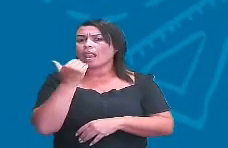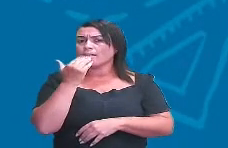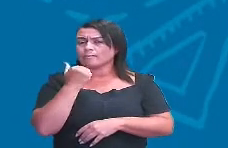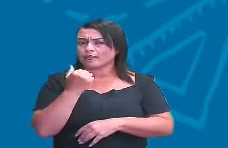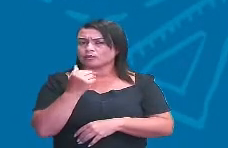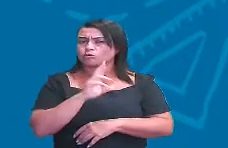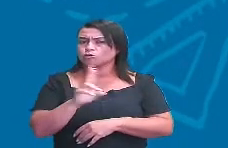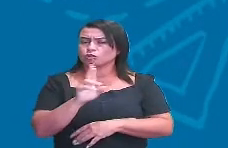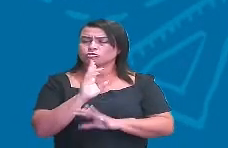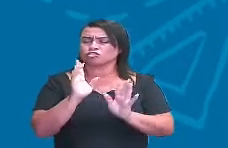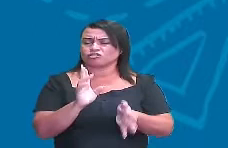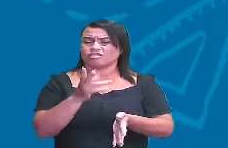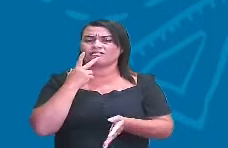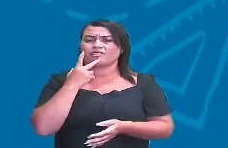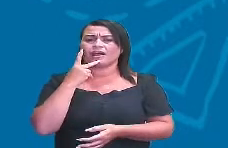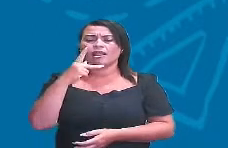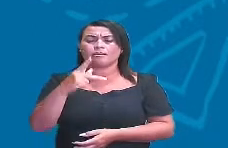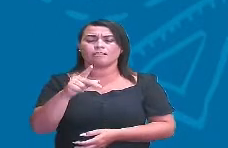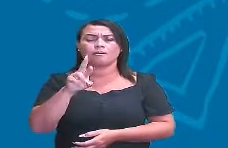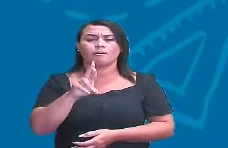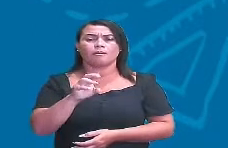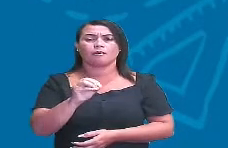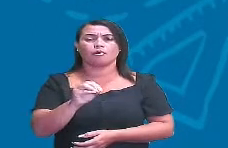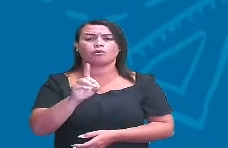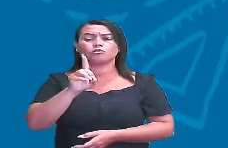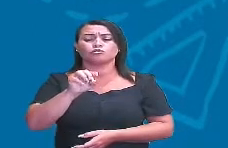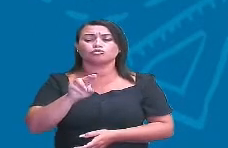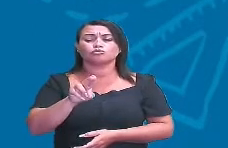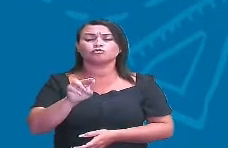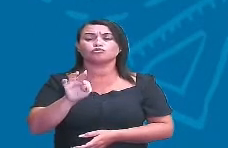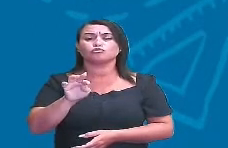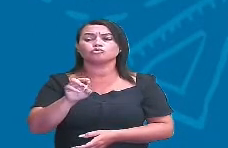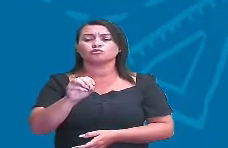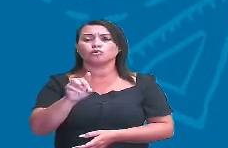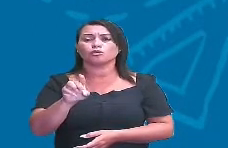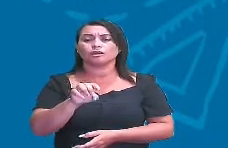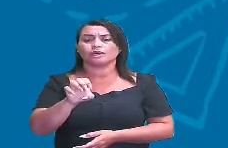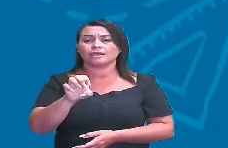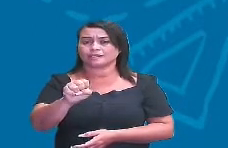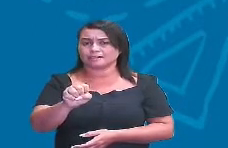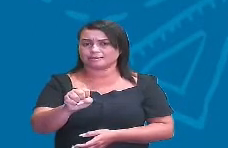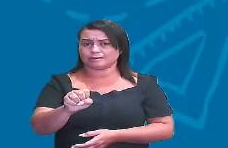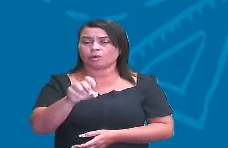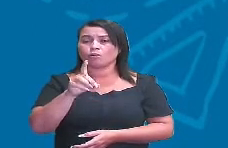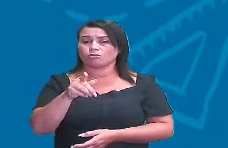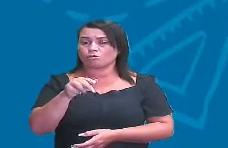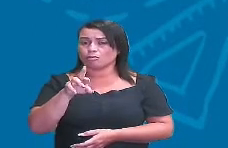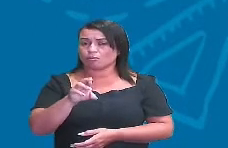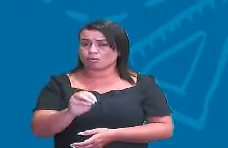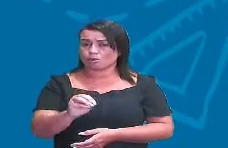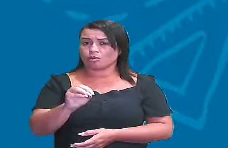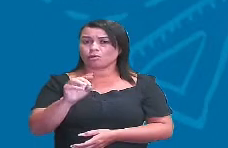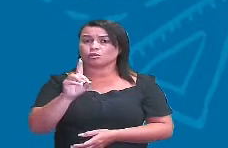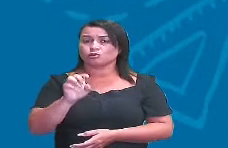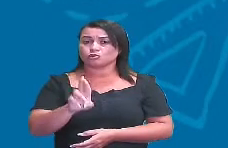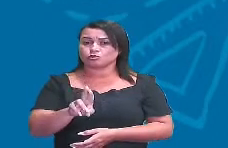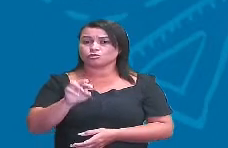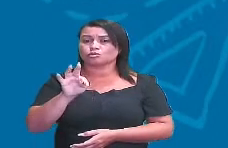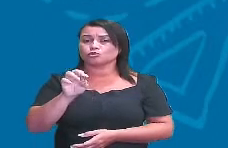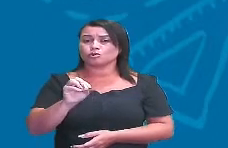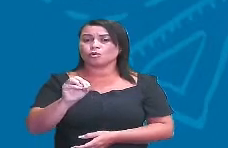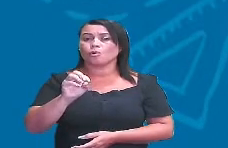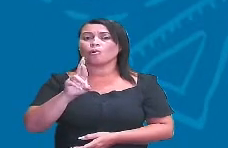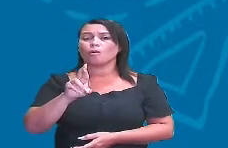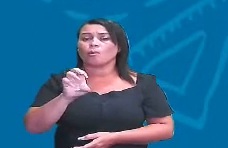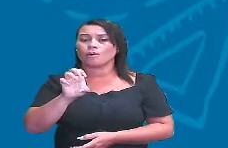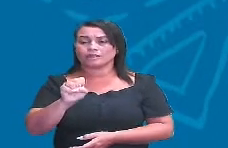próprio nome dele já sugere, produtor, ele é capaz de produzir o seu próprio alimento. E, portanto, gente, eles são